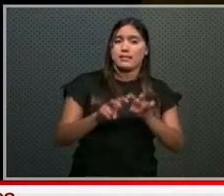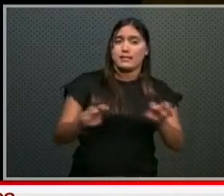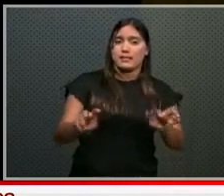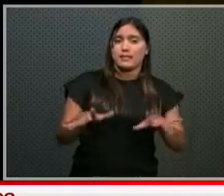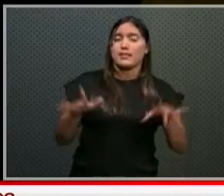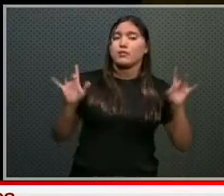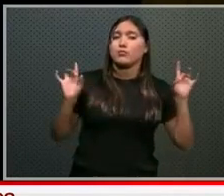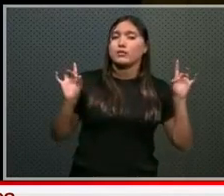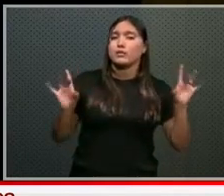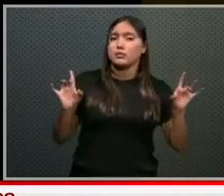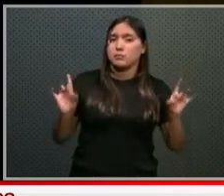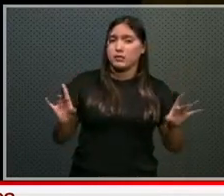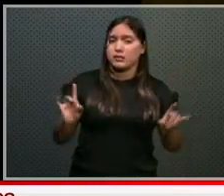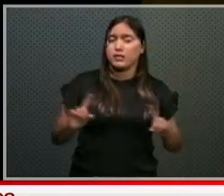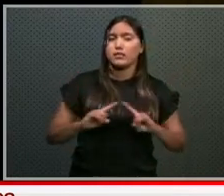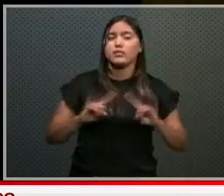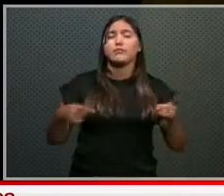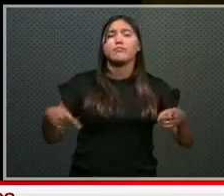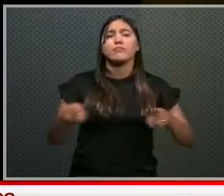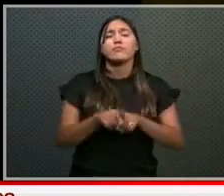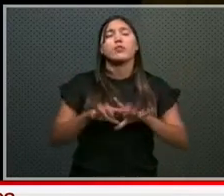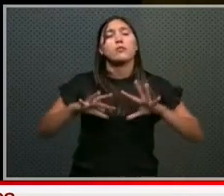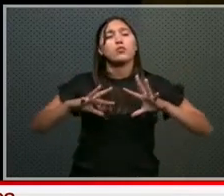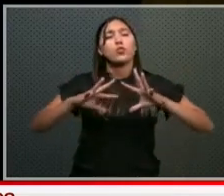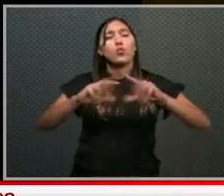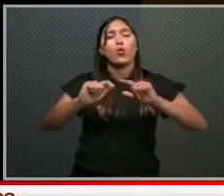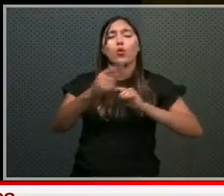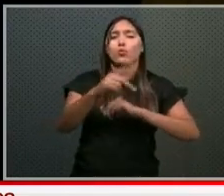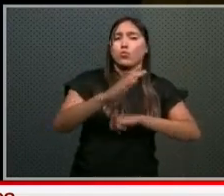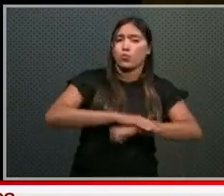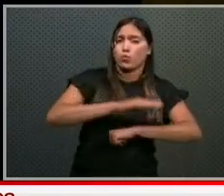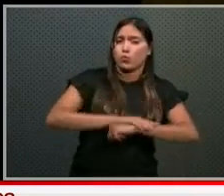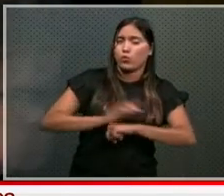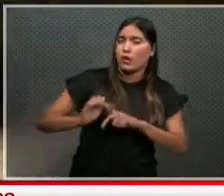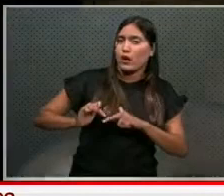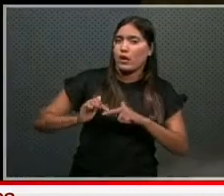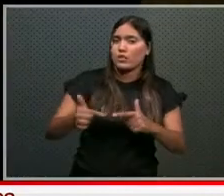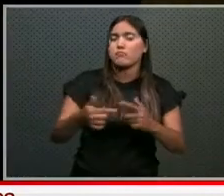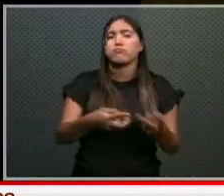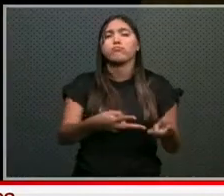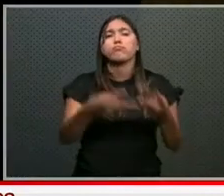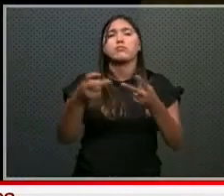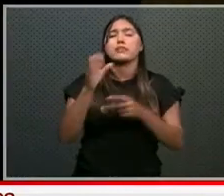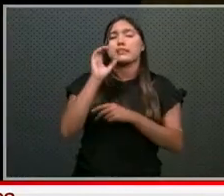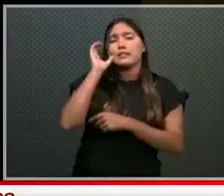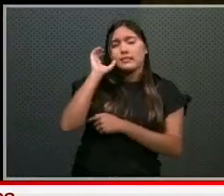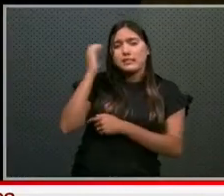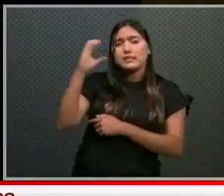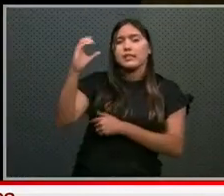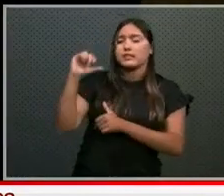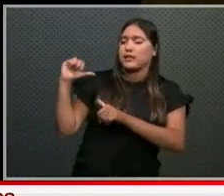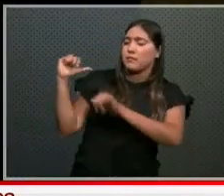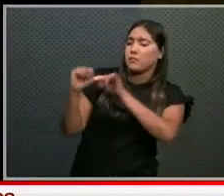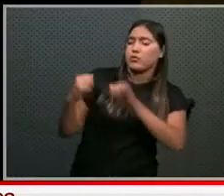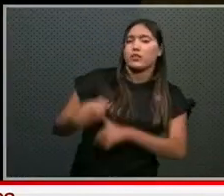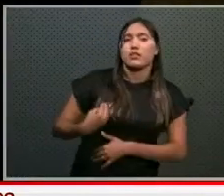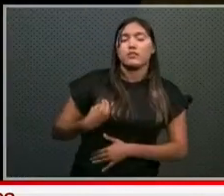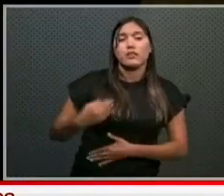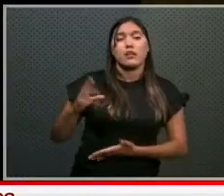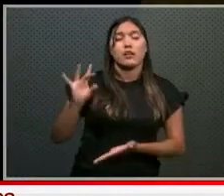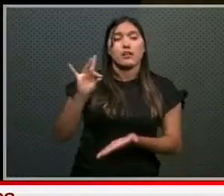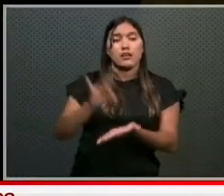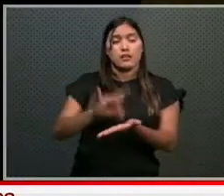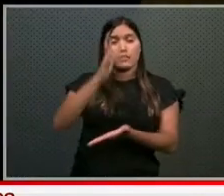gente mas por todas as suas ações e reconhece o poder da ciência transformador de realidade